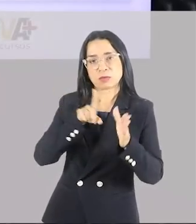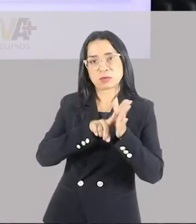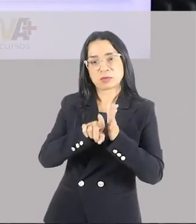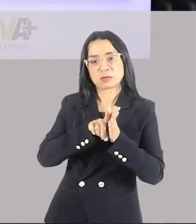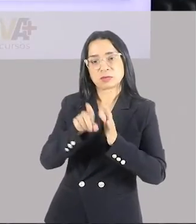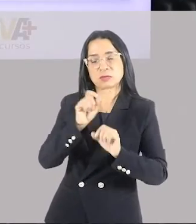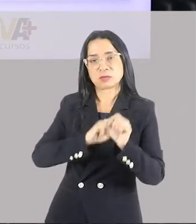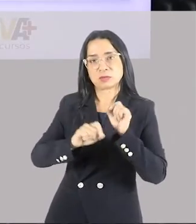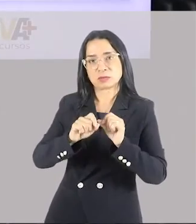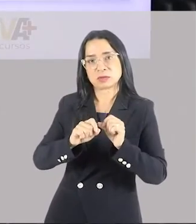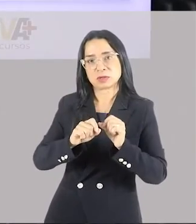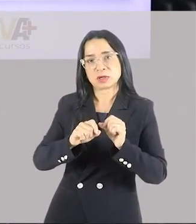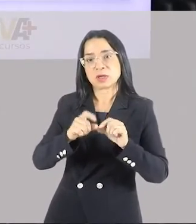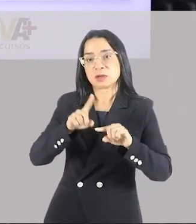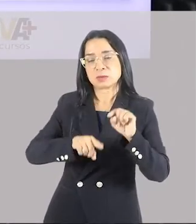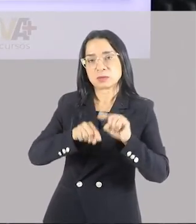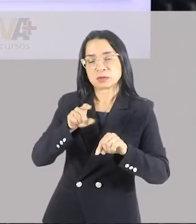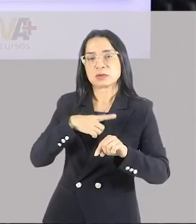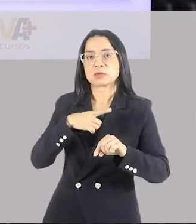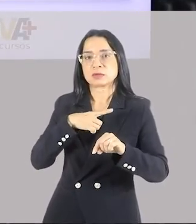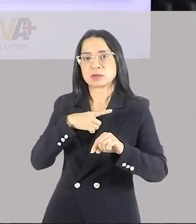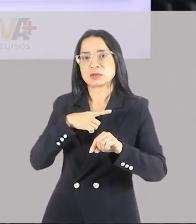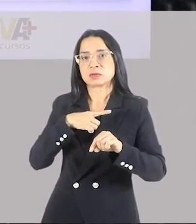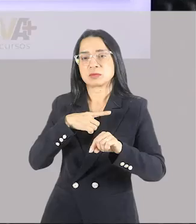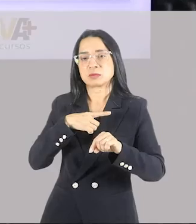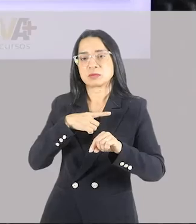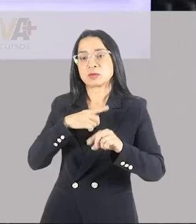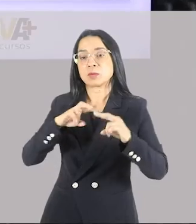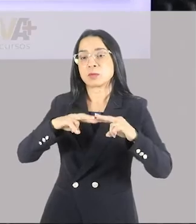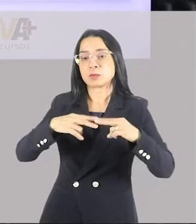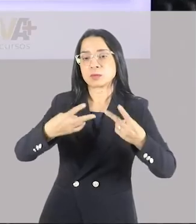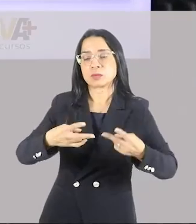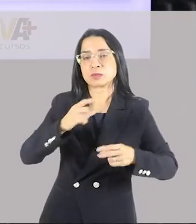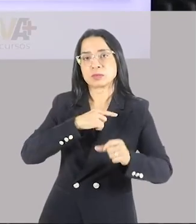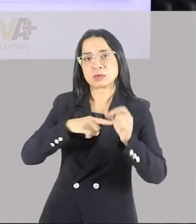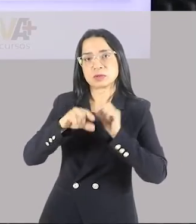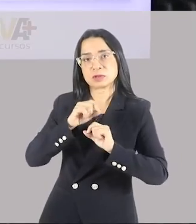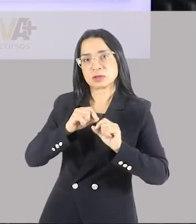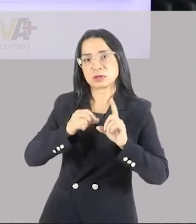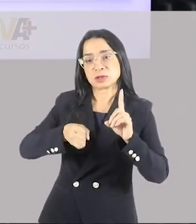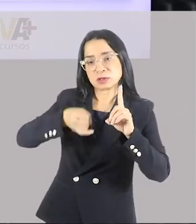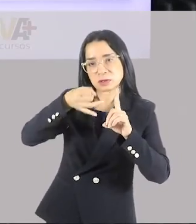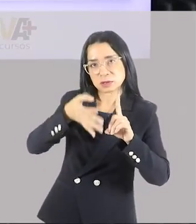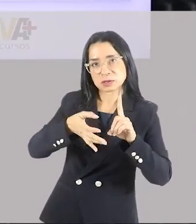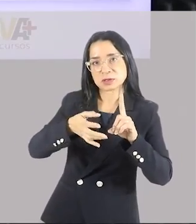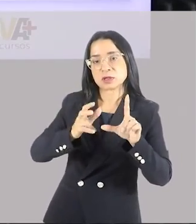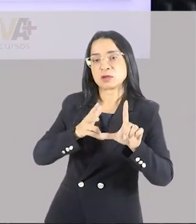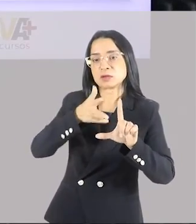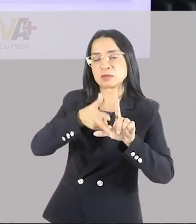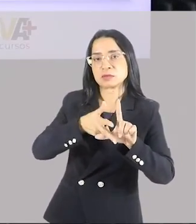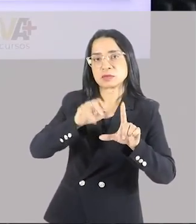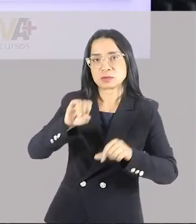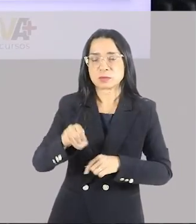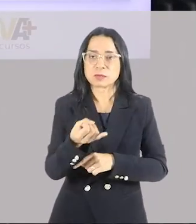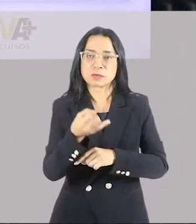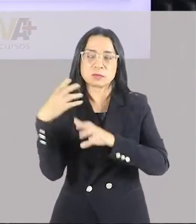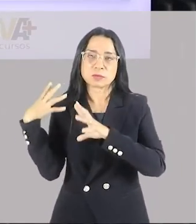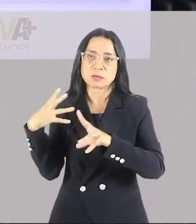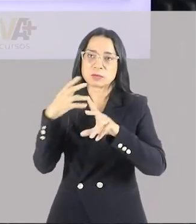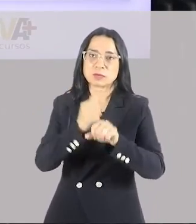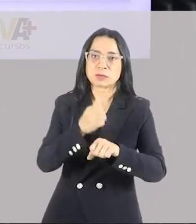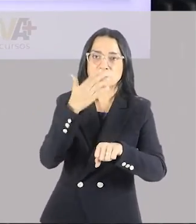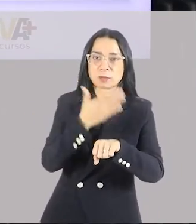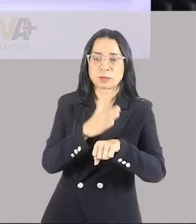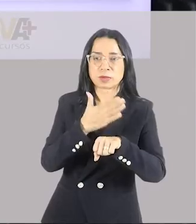outras no material que consta no link que está na descrição do seu vídeo. Aproveite para revisar,